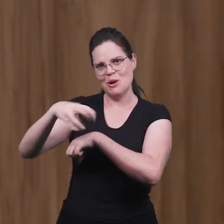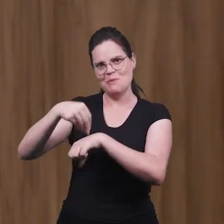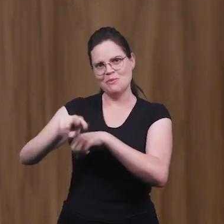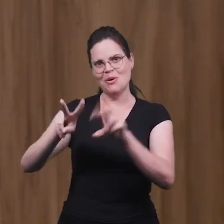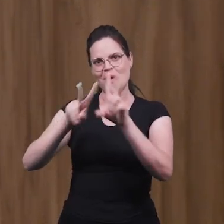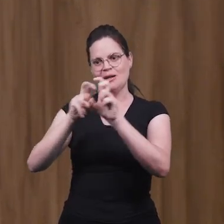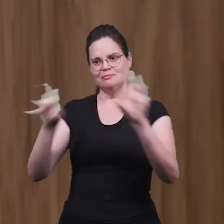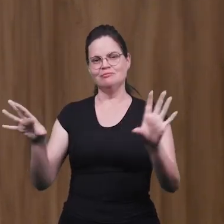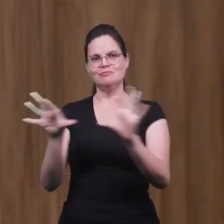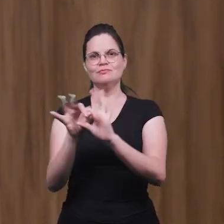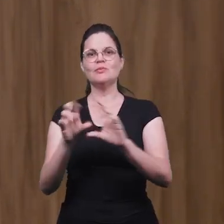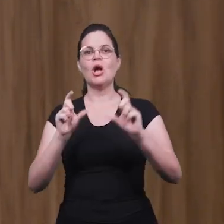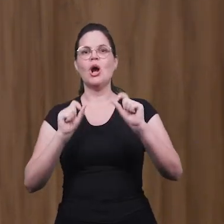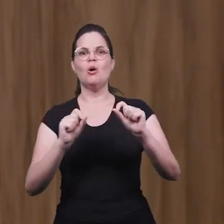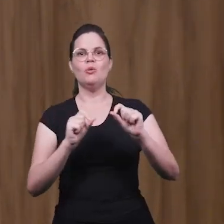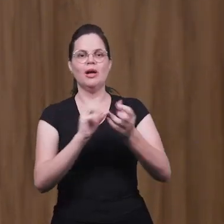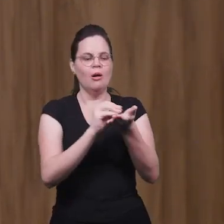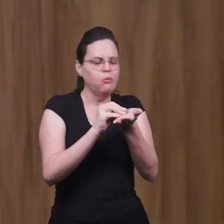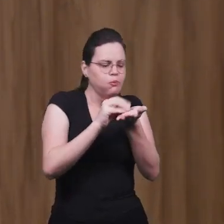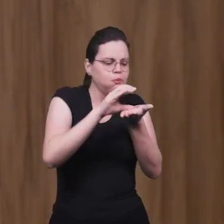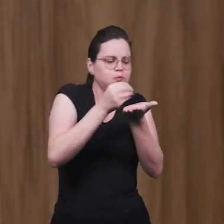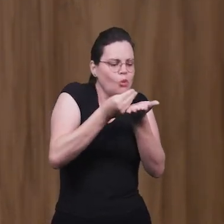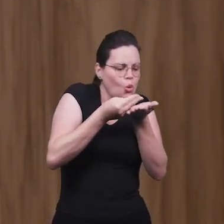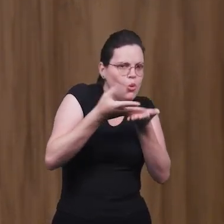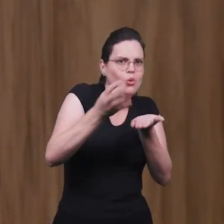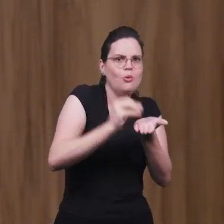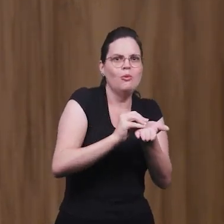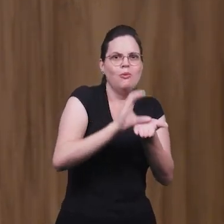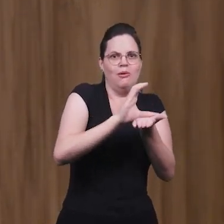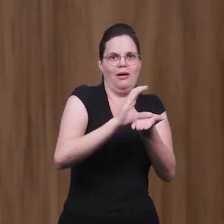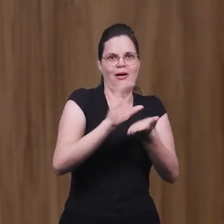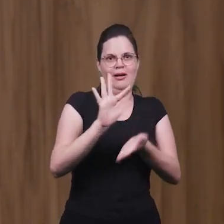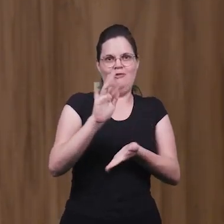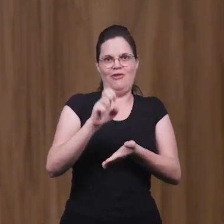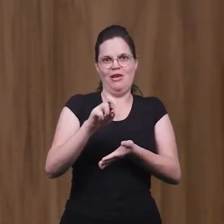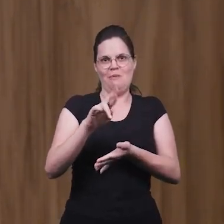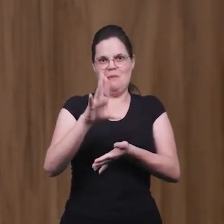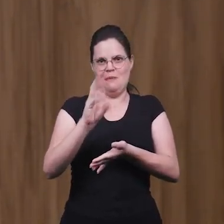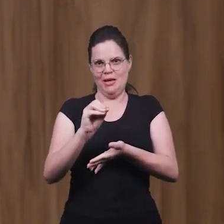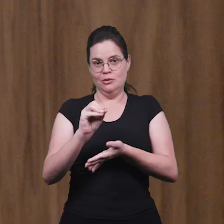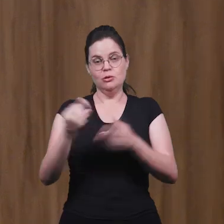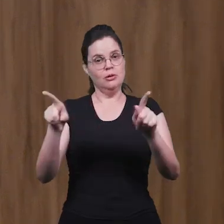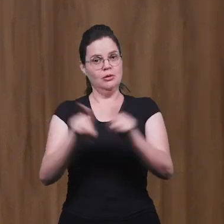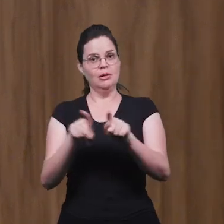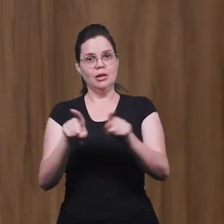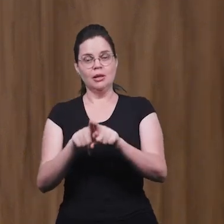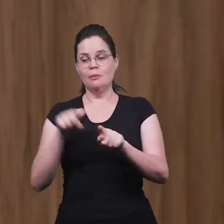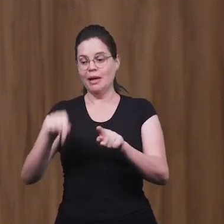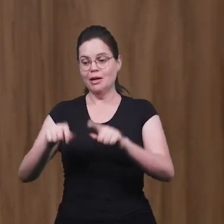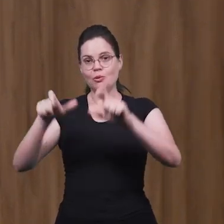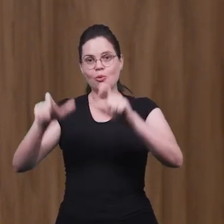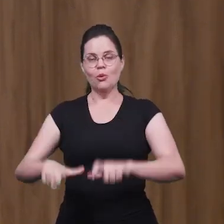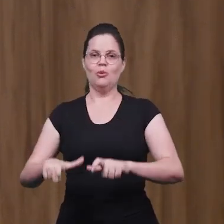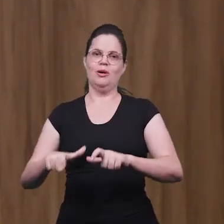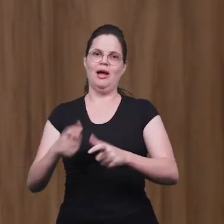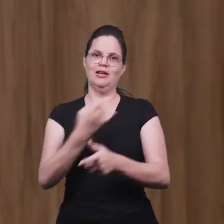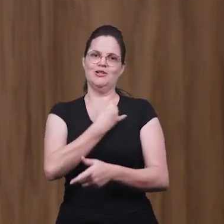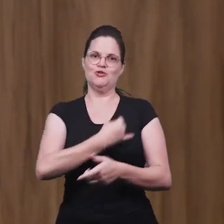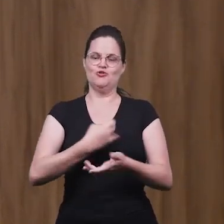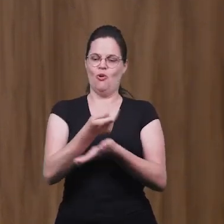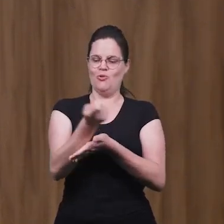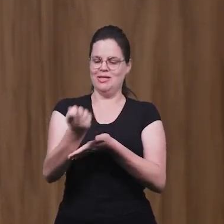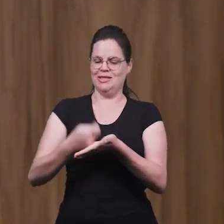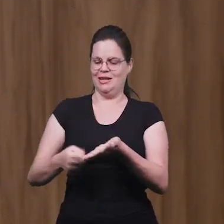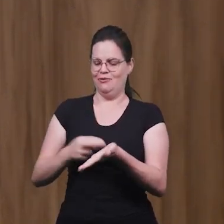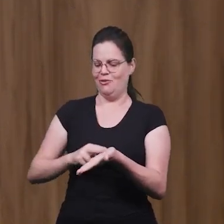também conectada à igreja de Tiatira, que é a parábola do fermento da mulher, e os dizeres do Senhor Jesus ali na carta